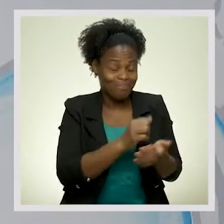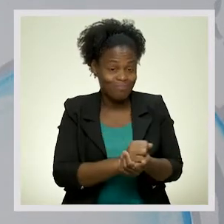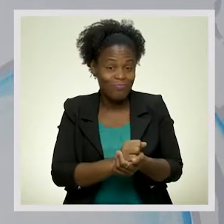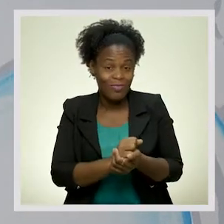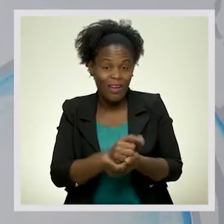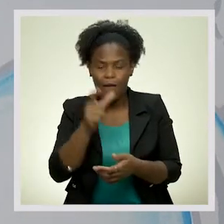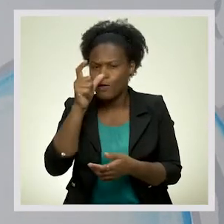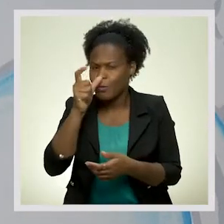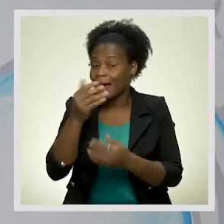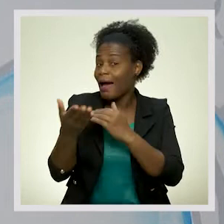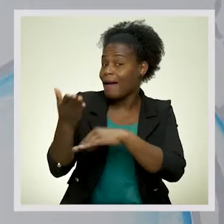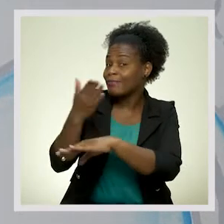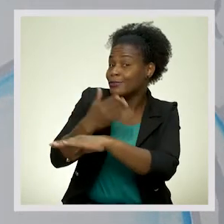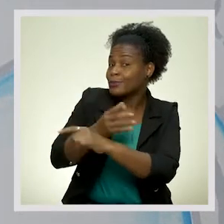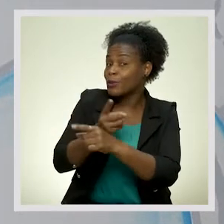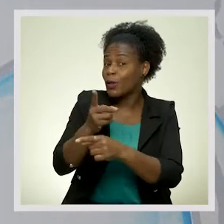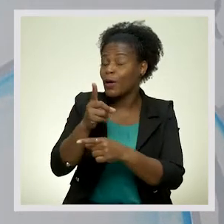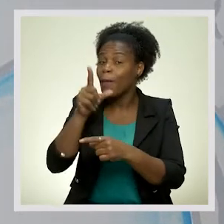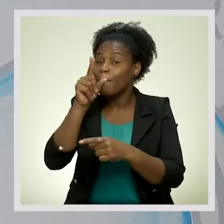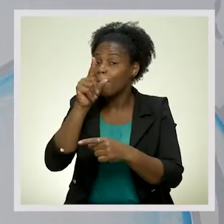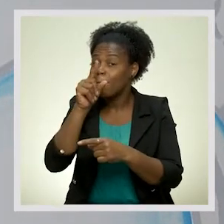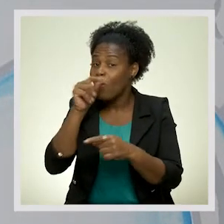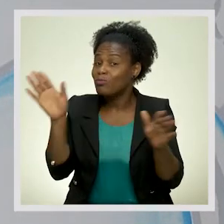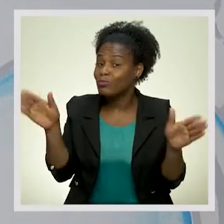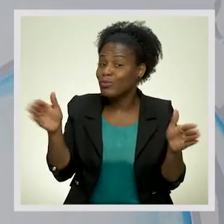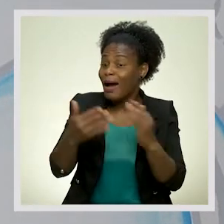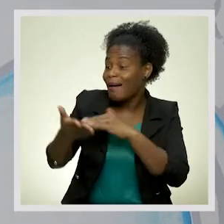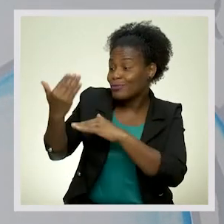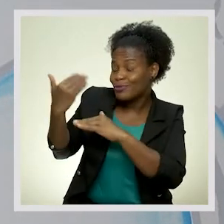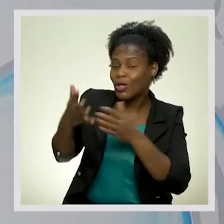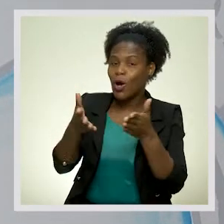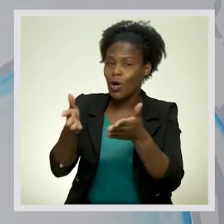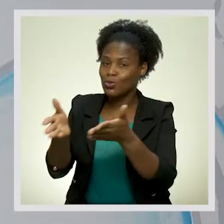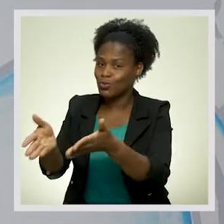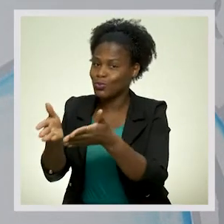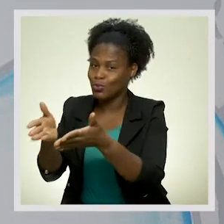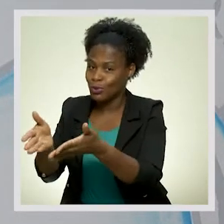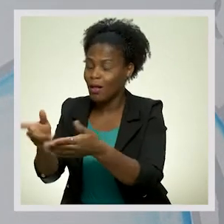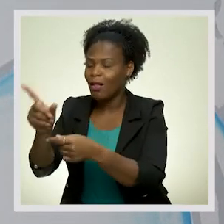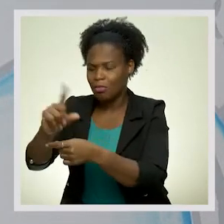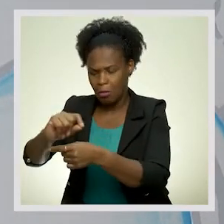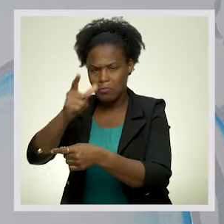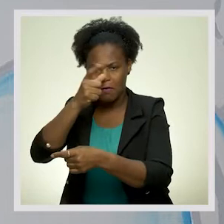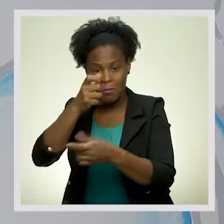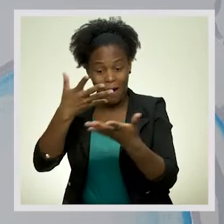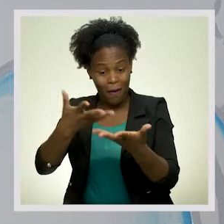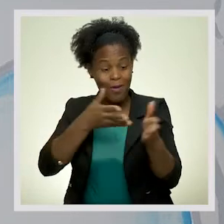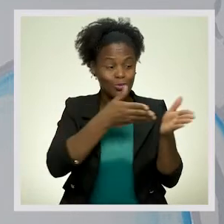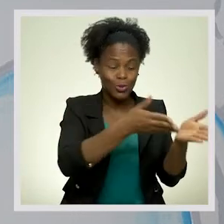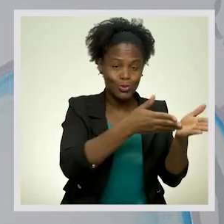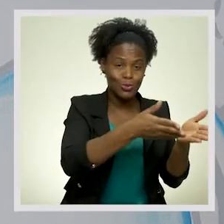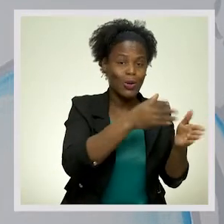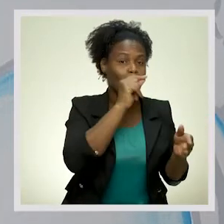grata ao pombo, que lhe tinha ajudado no dia anterior, também ajudou o pombo. O que é que ele